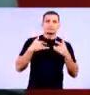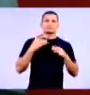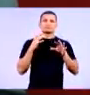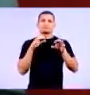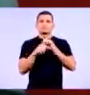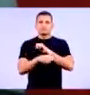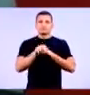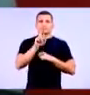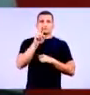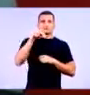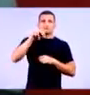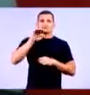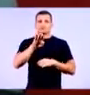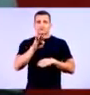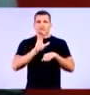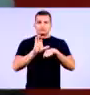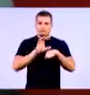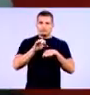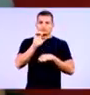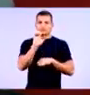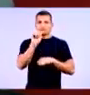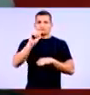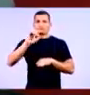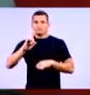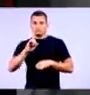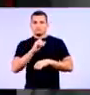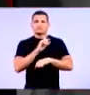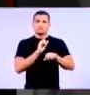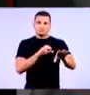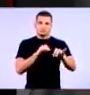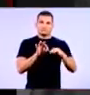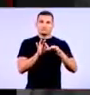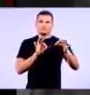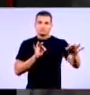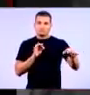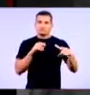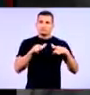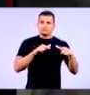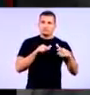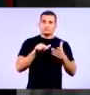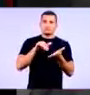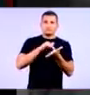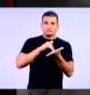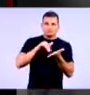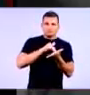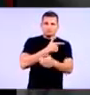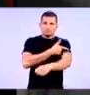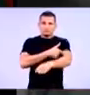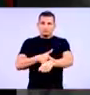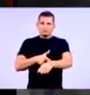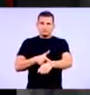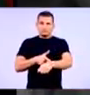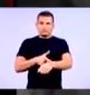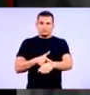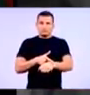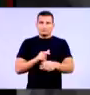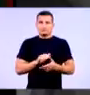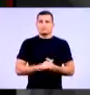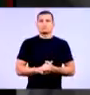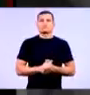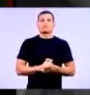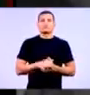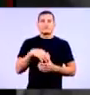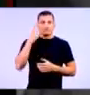pela UNB no curso EAD, o ensino à distância. Trabalho na Secretaria de Educação, na divisão de